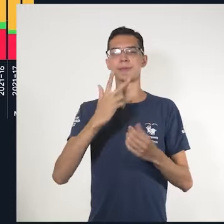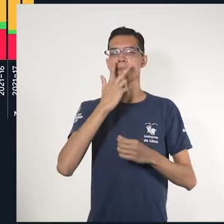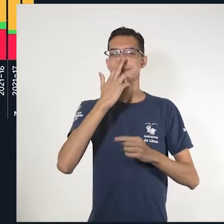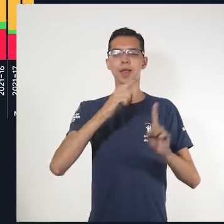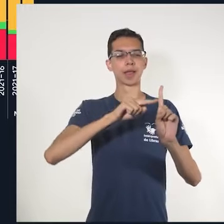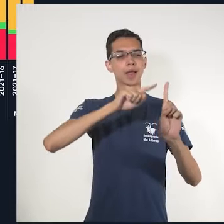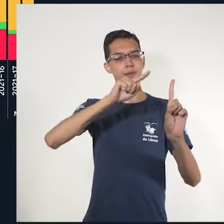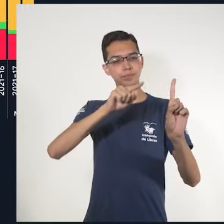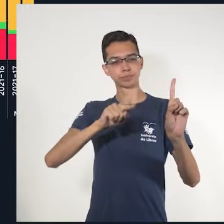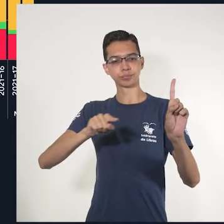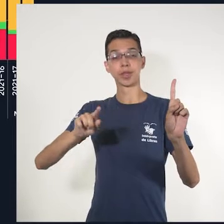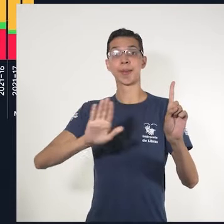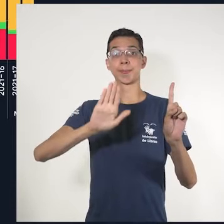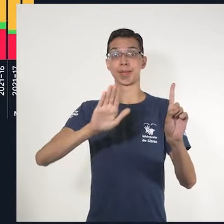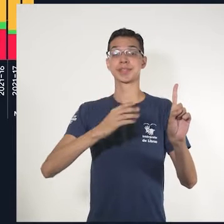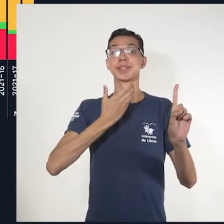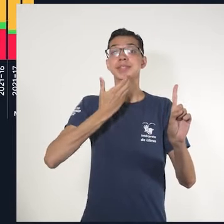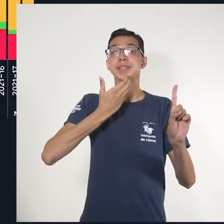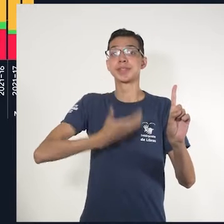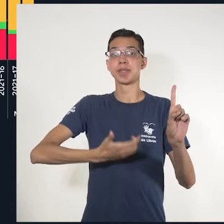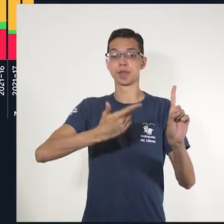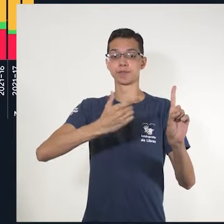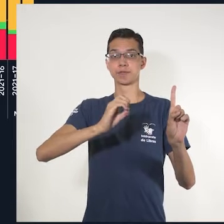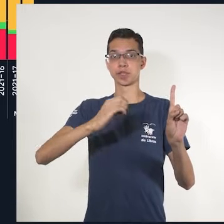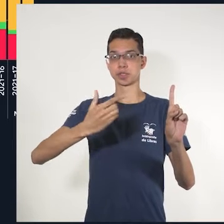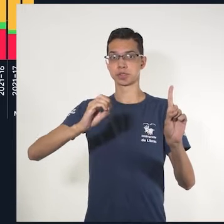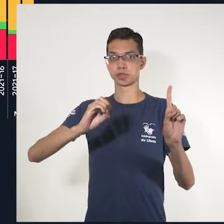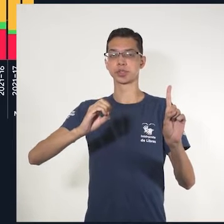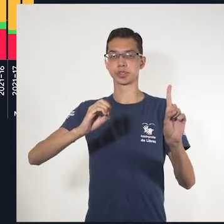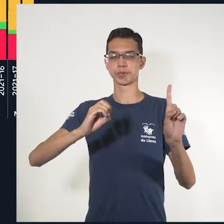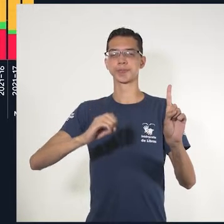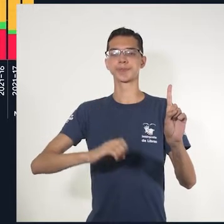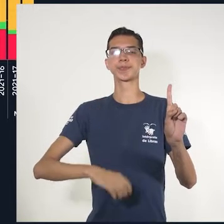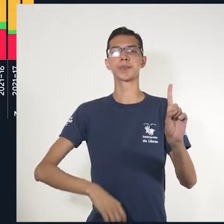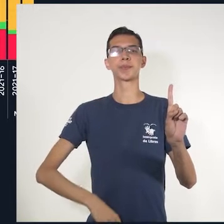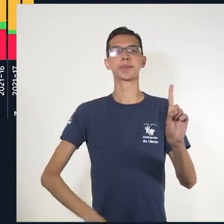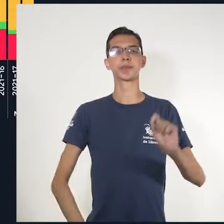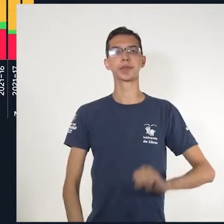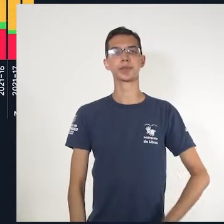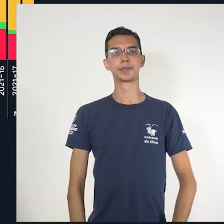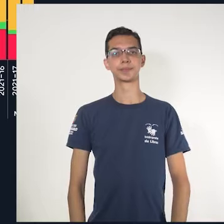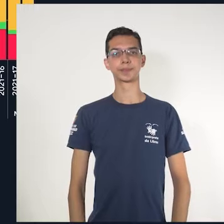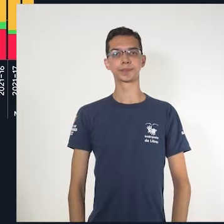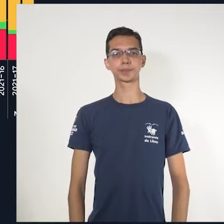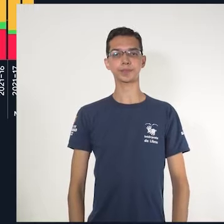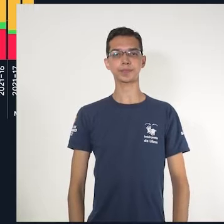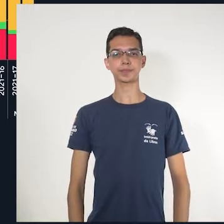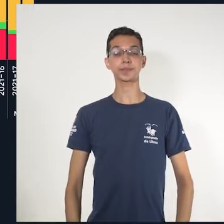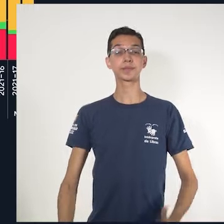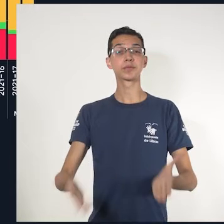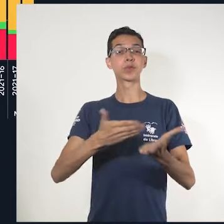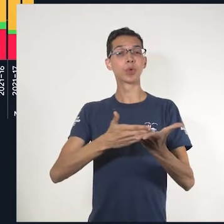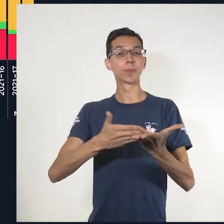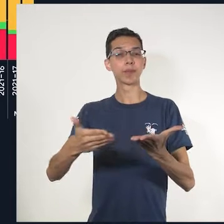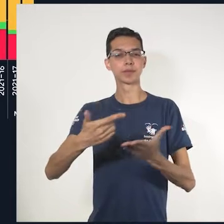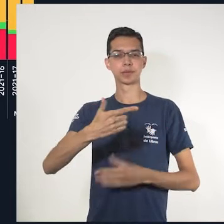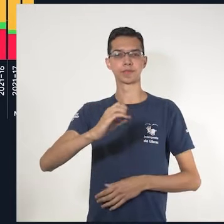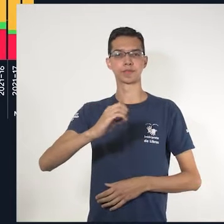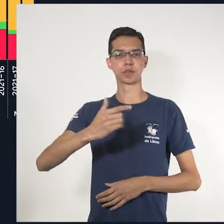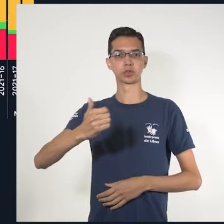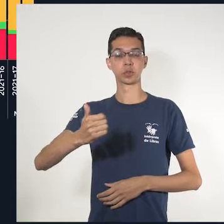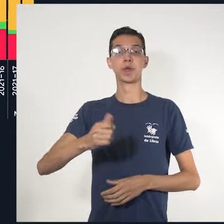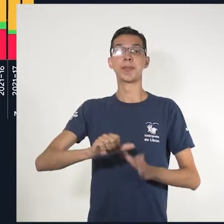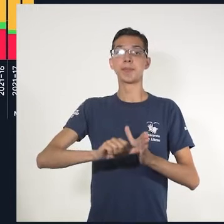Em dezembro de 2020, e sobretudo início de 2021, na primeira e segunda